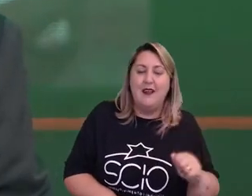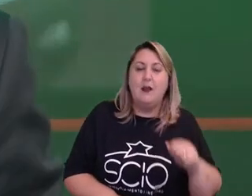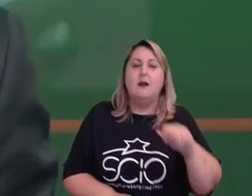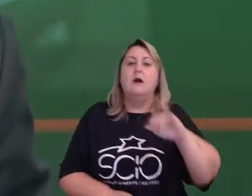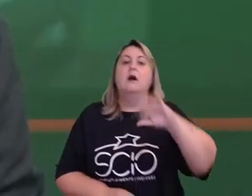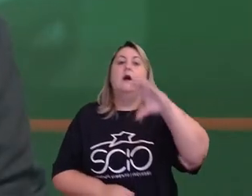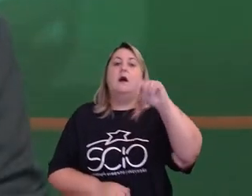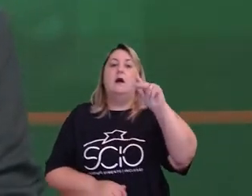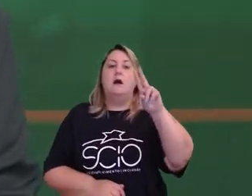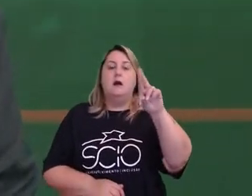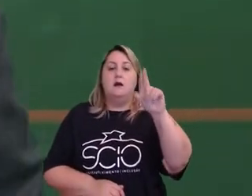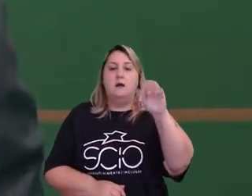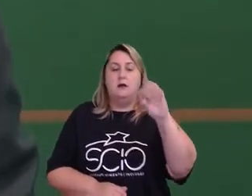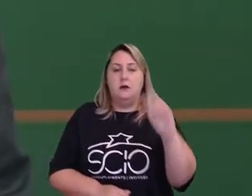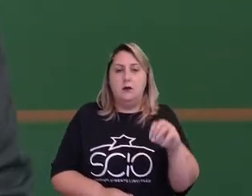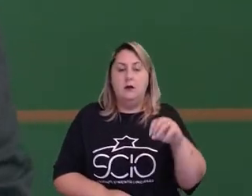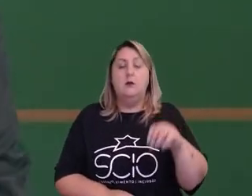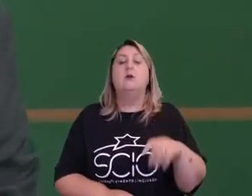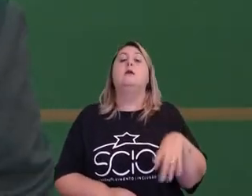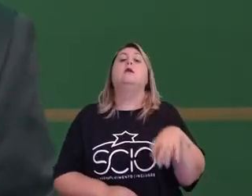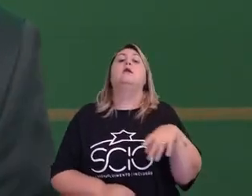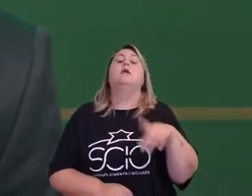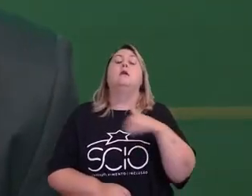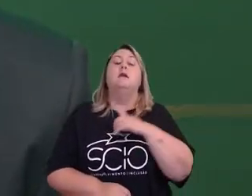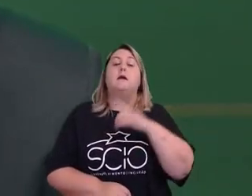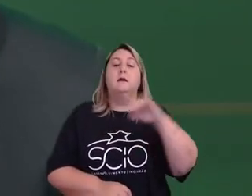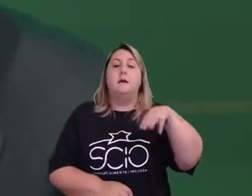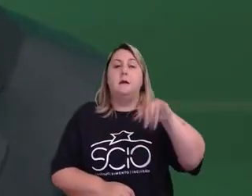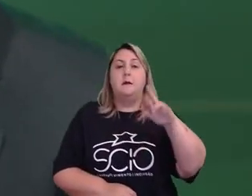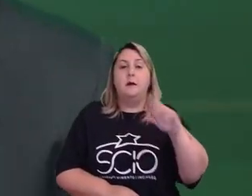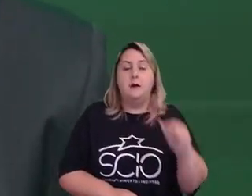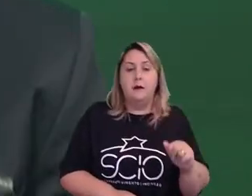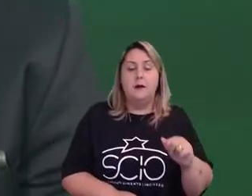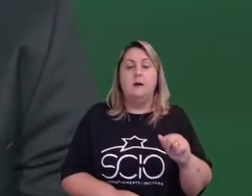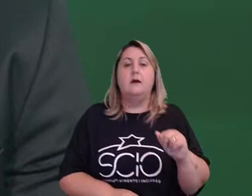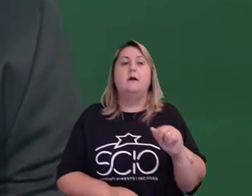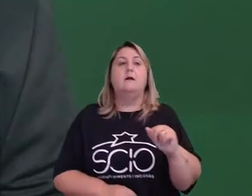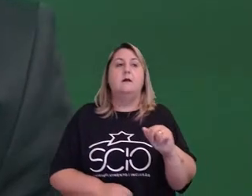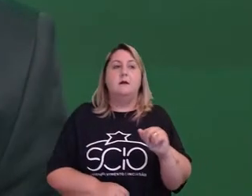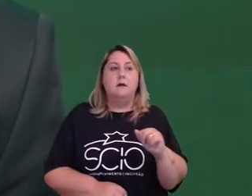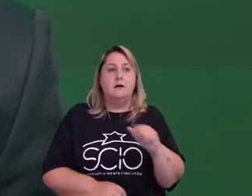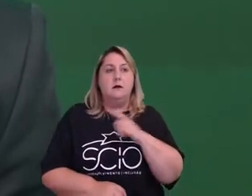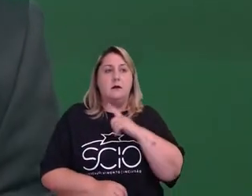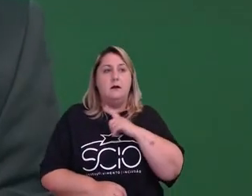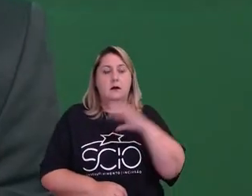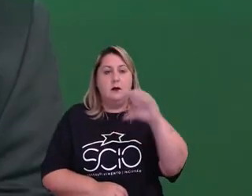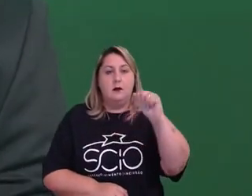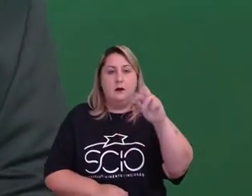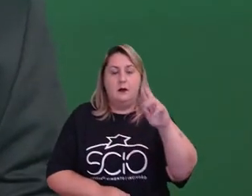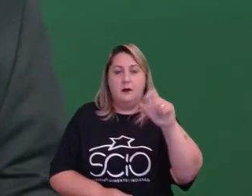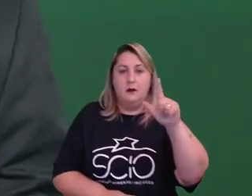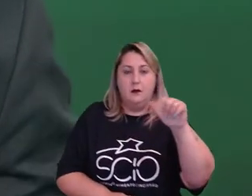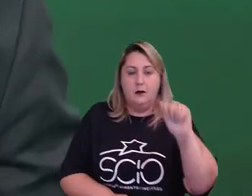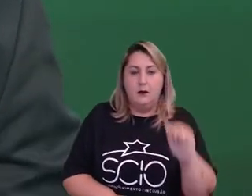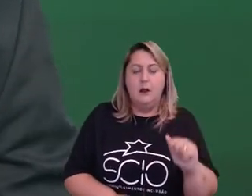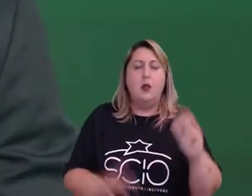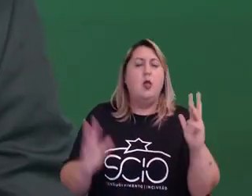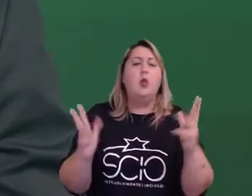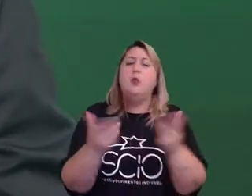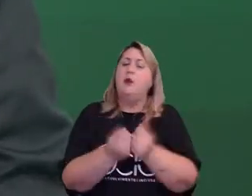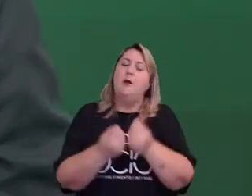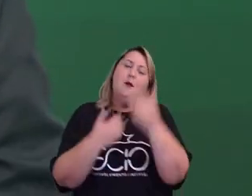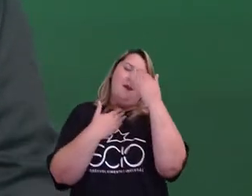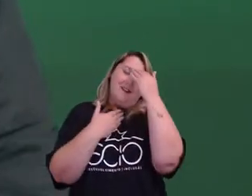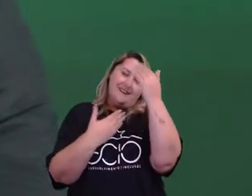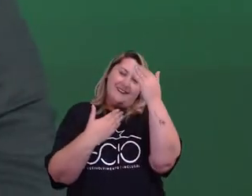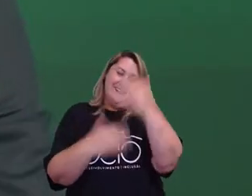a Isabela, a Maria Cristina, a Sadraque Silva, a Carla, todos vocês. Nosso